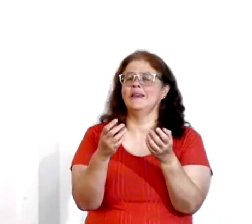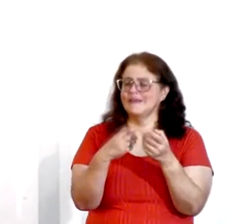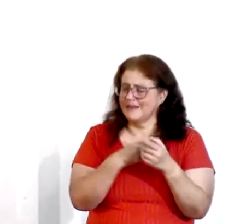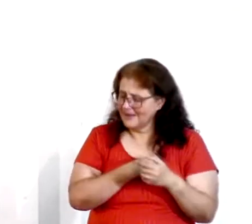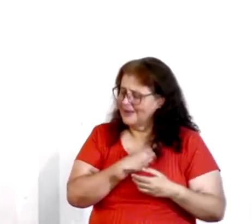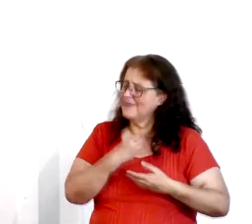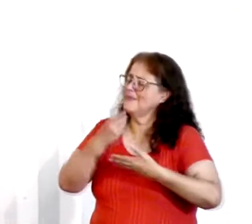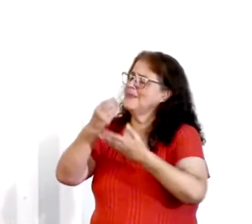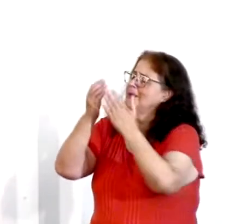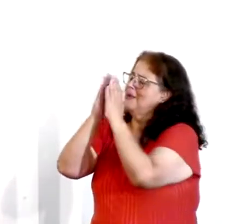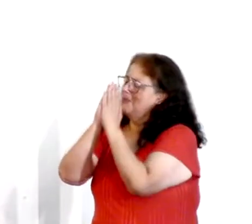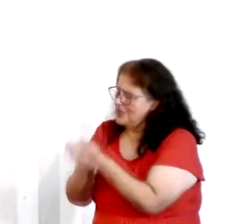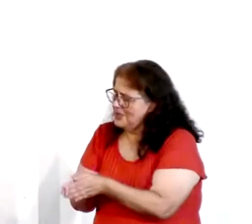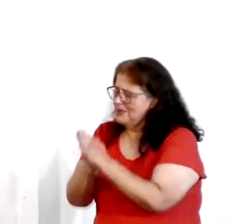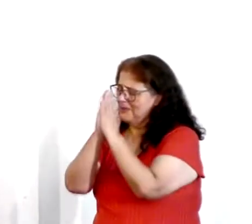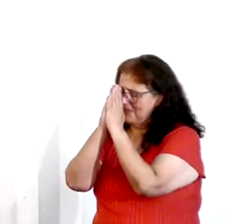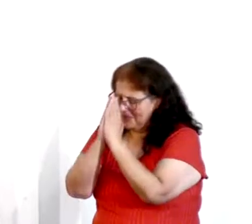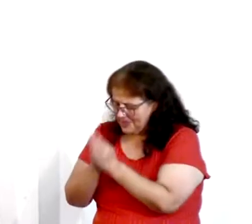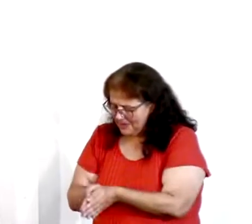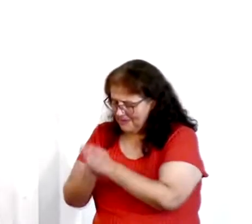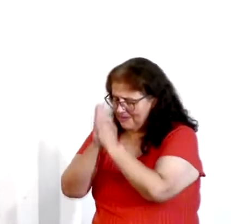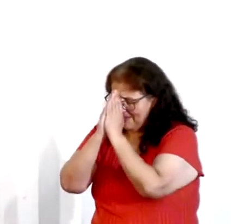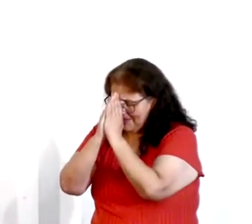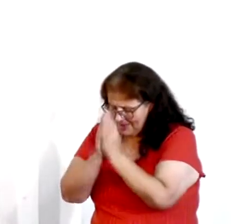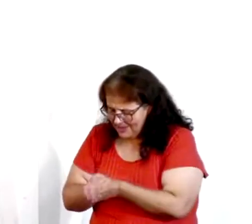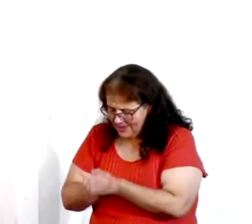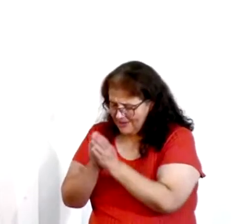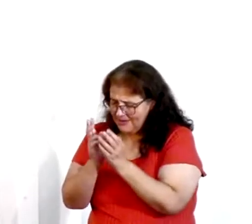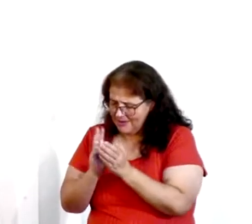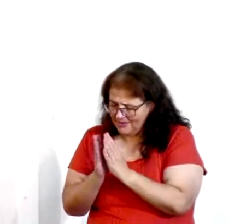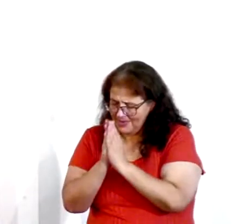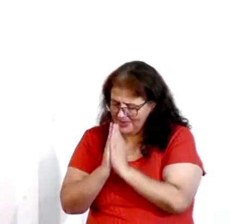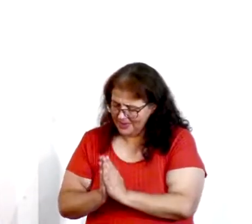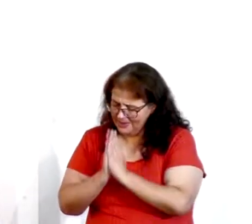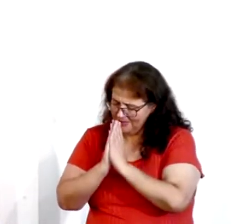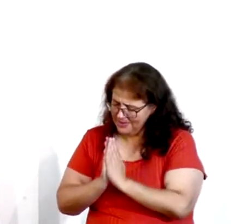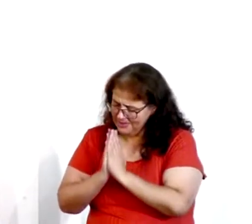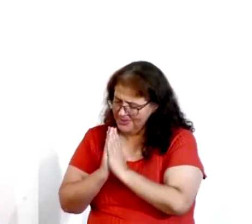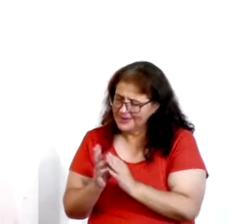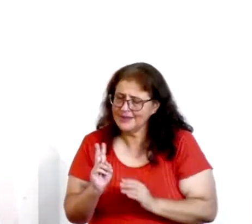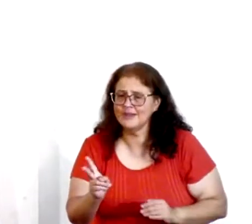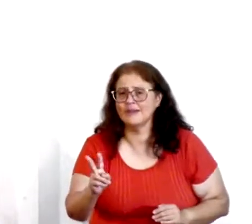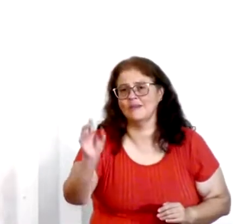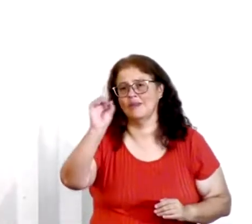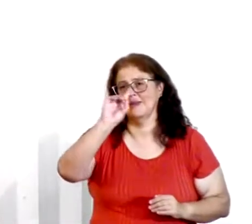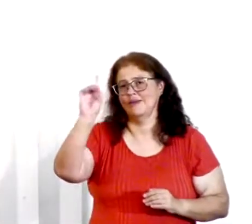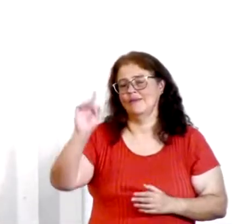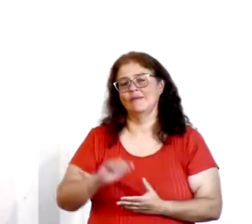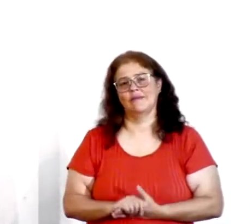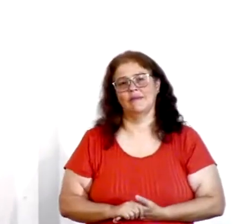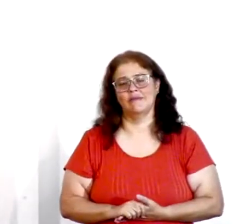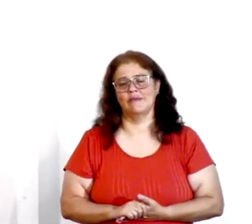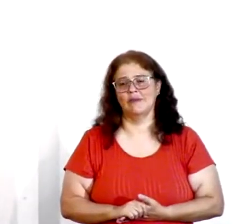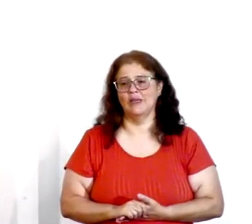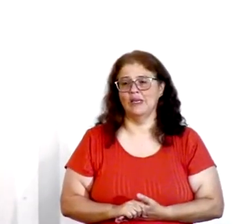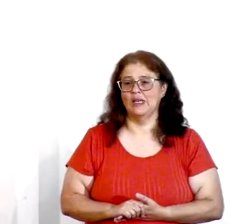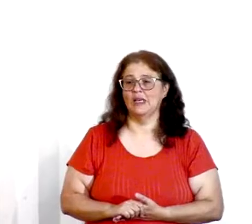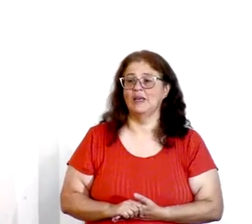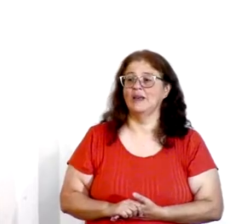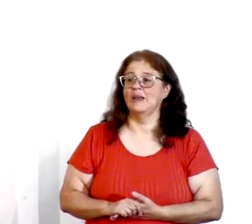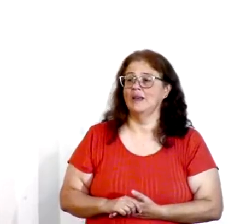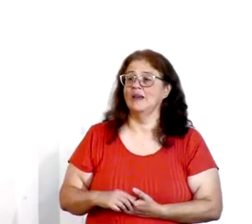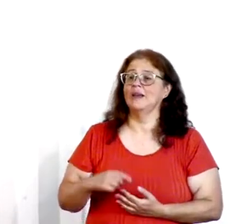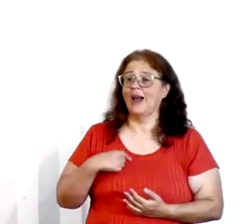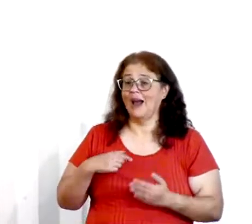de intercessão persistente, que certamente seguirá seu caminho até o coração